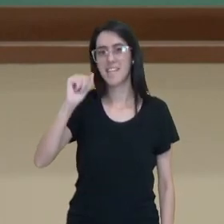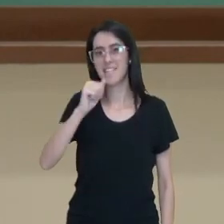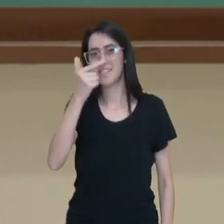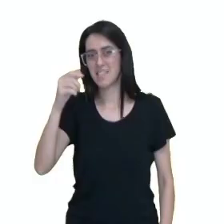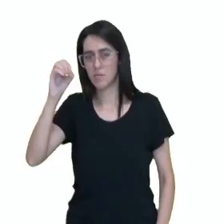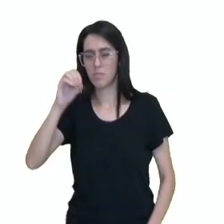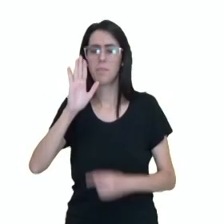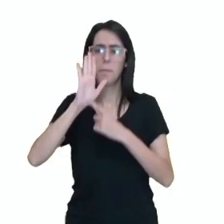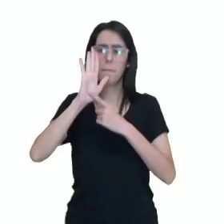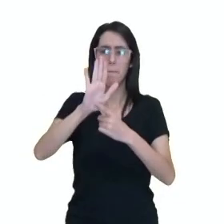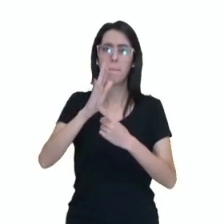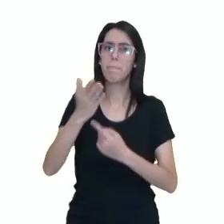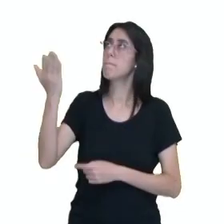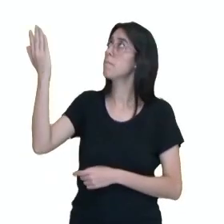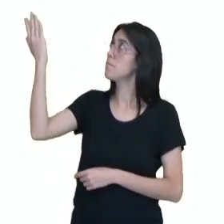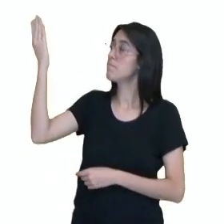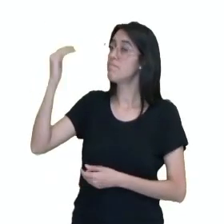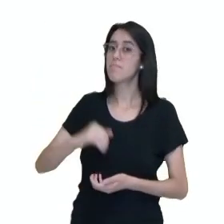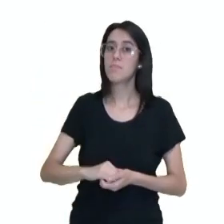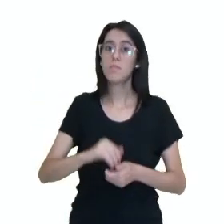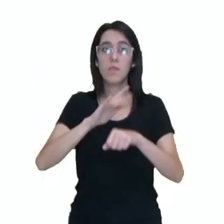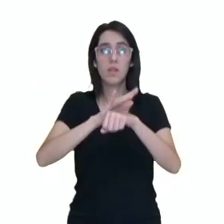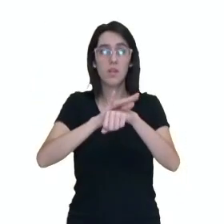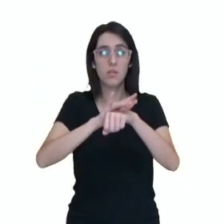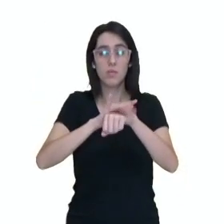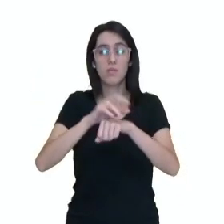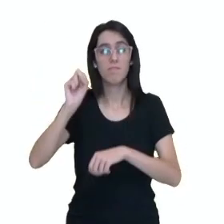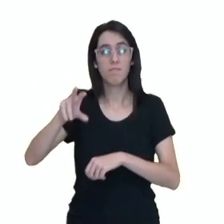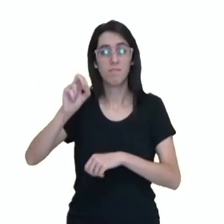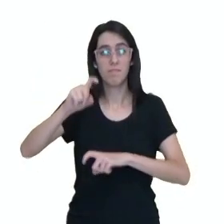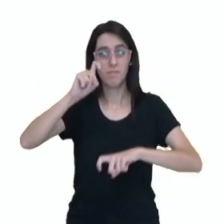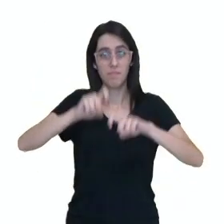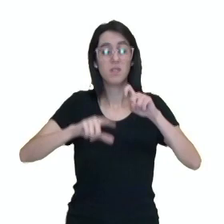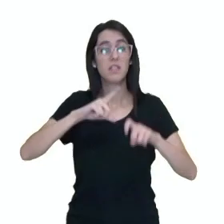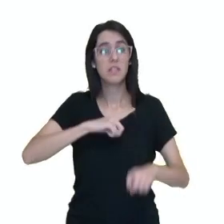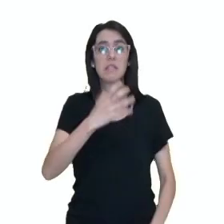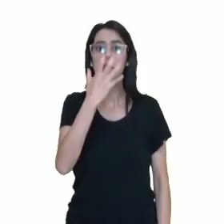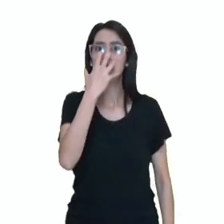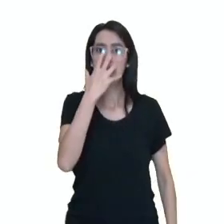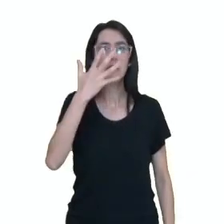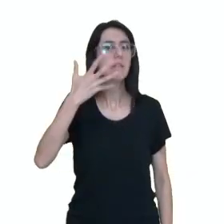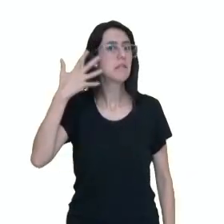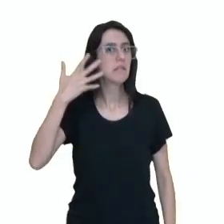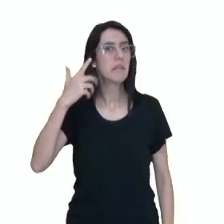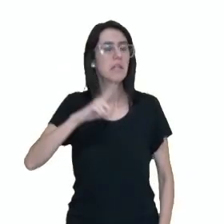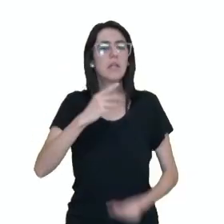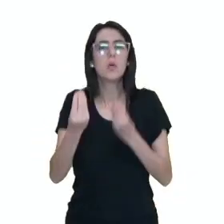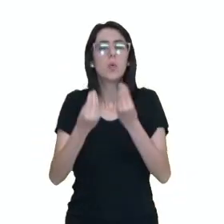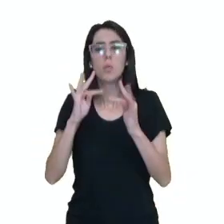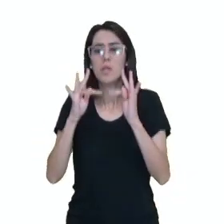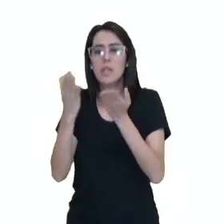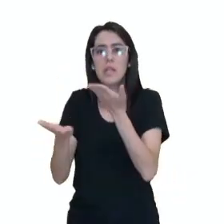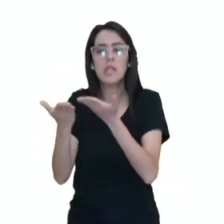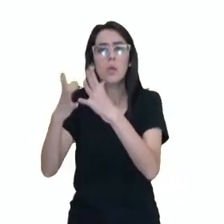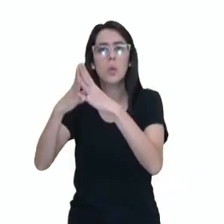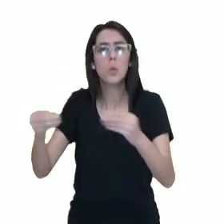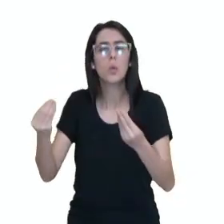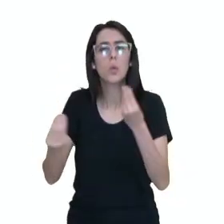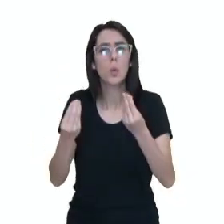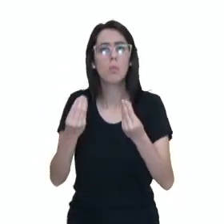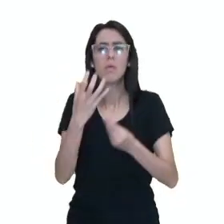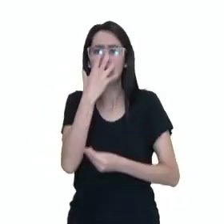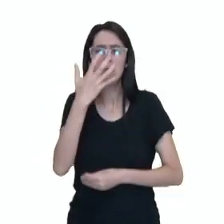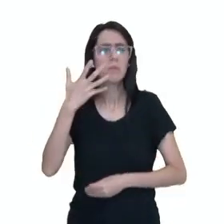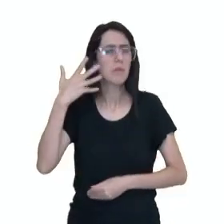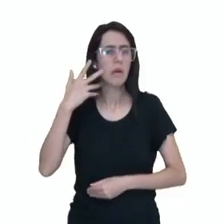reportagem. Doenças sexualmente transmissíveis atingem cães e gatos, saiba como tratar. Nossos pets estão em risco em